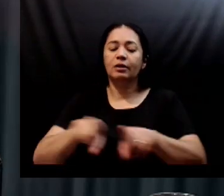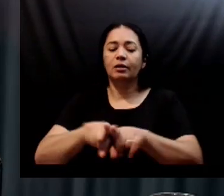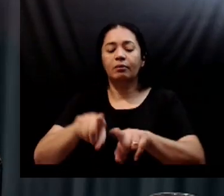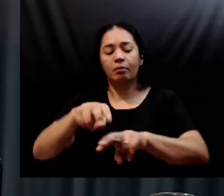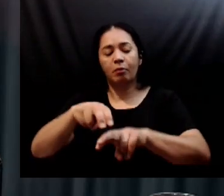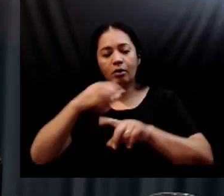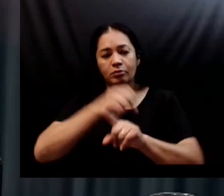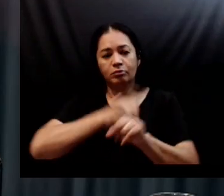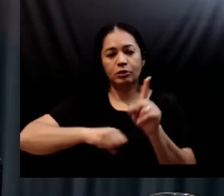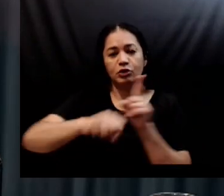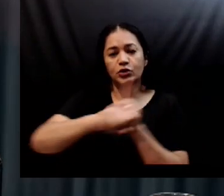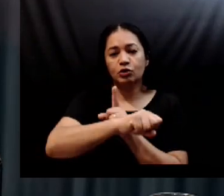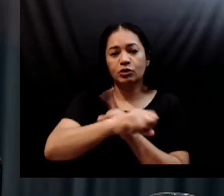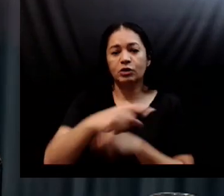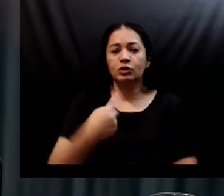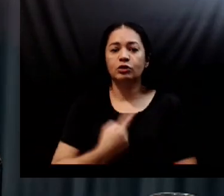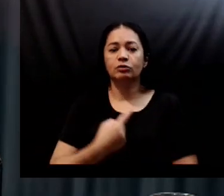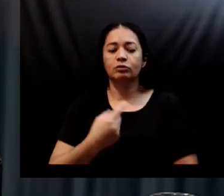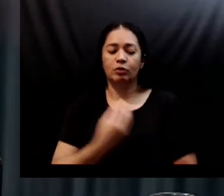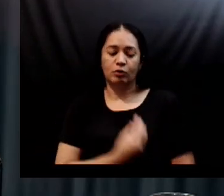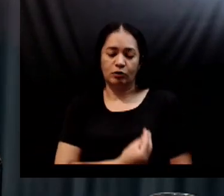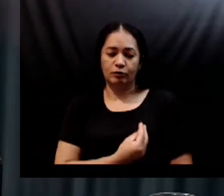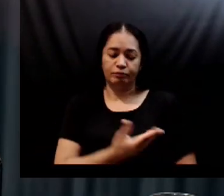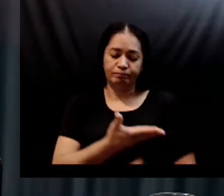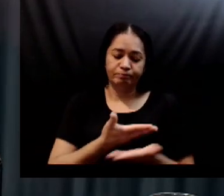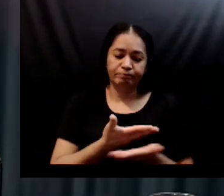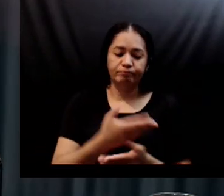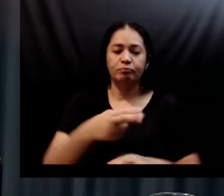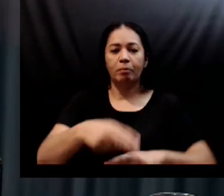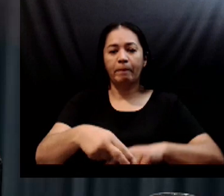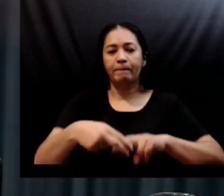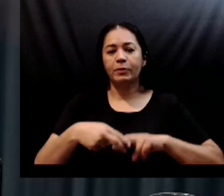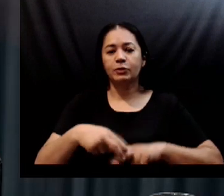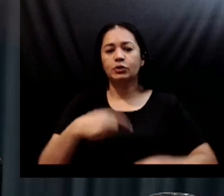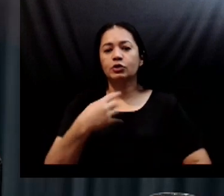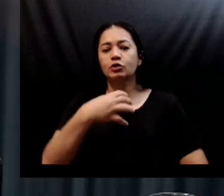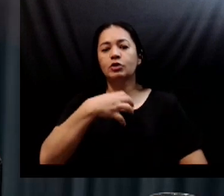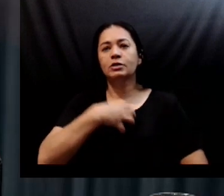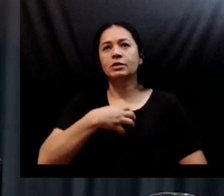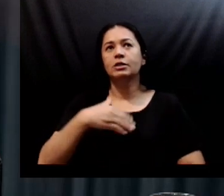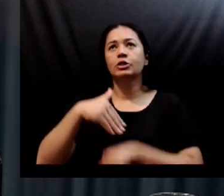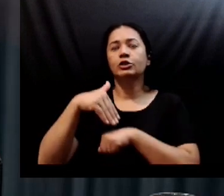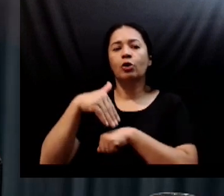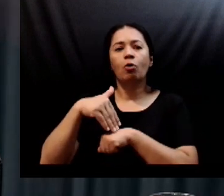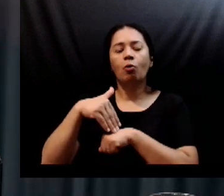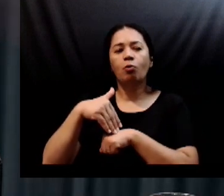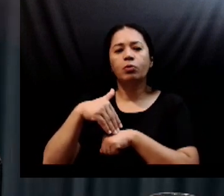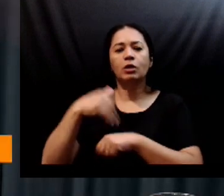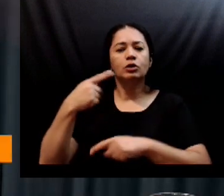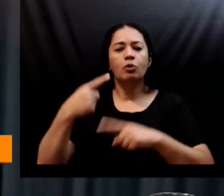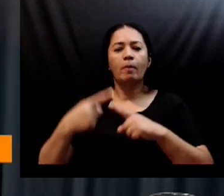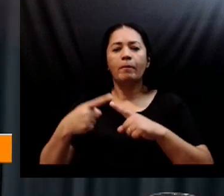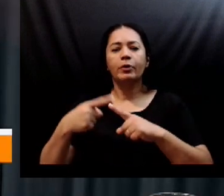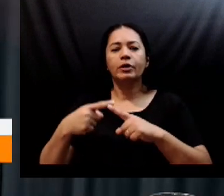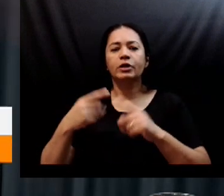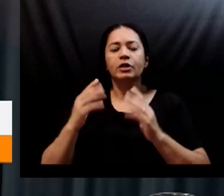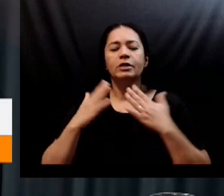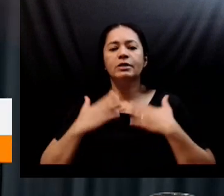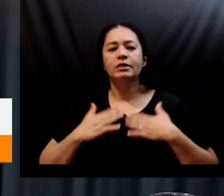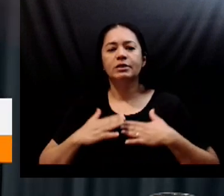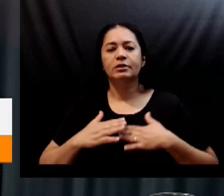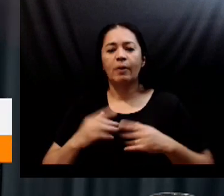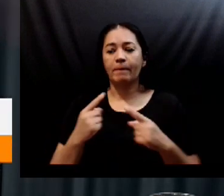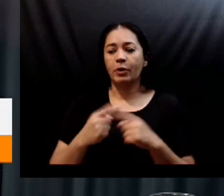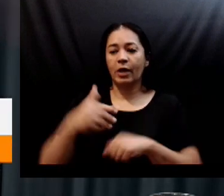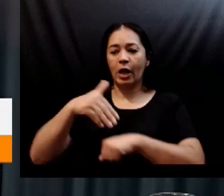muito provavelmente, a gente, quando se sente culpado por descansar, essa culpa foi aprendida. Então, em